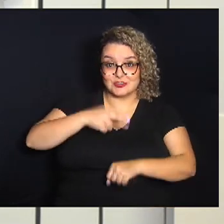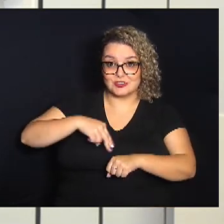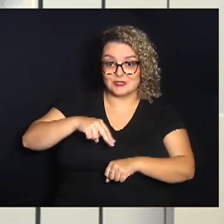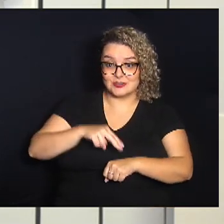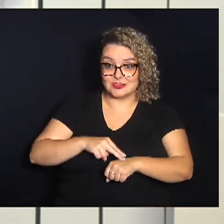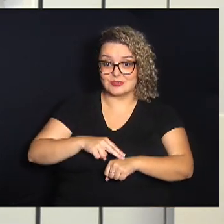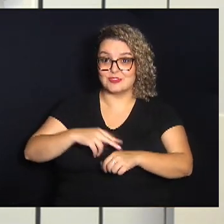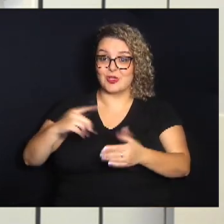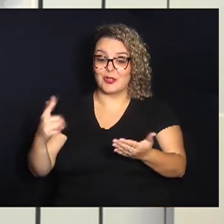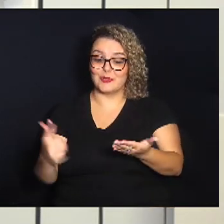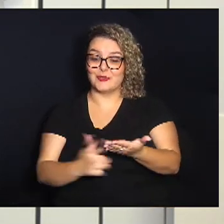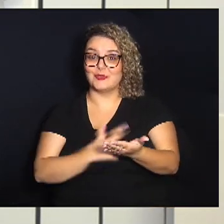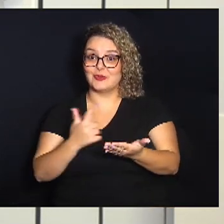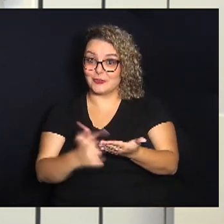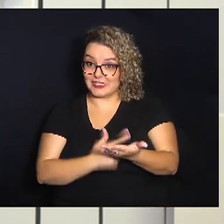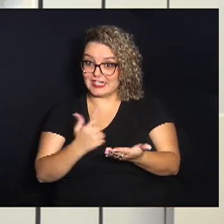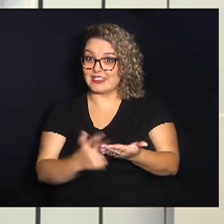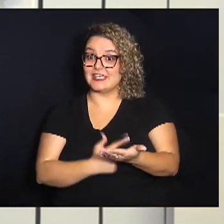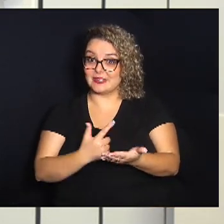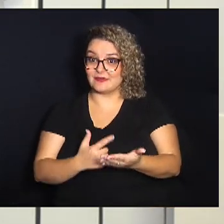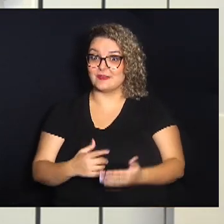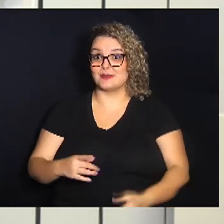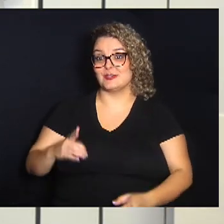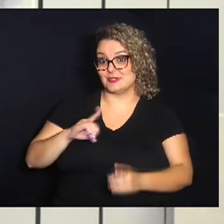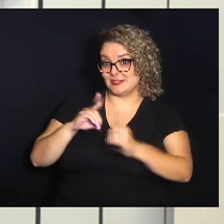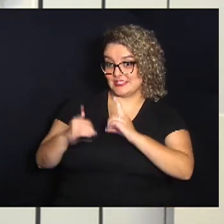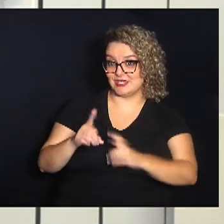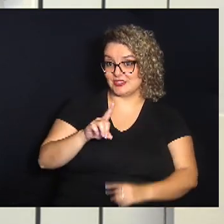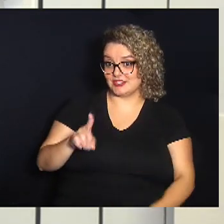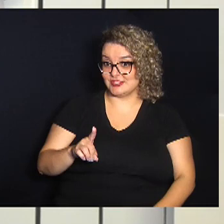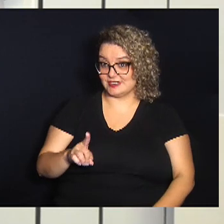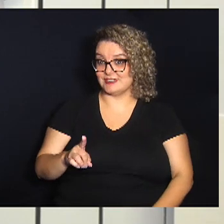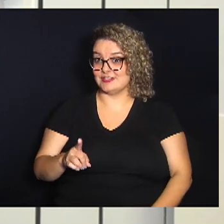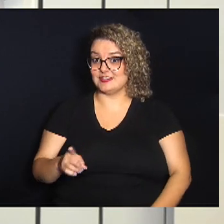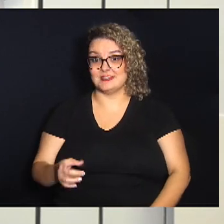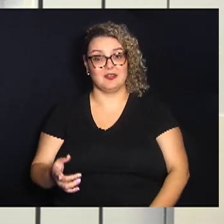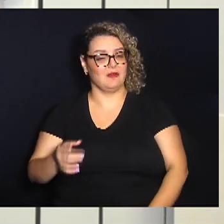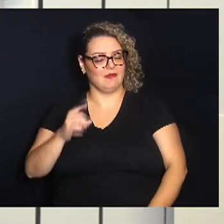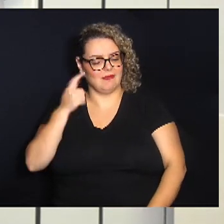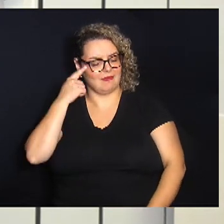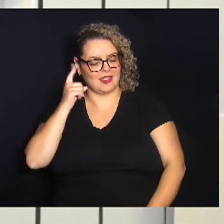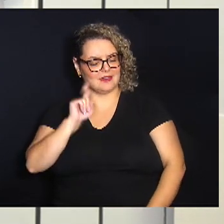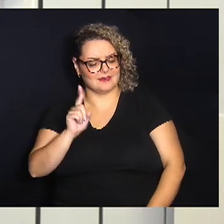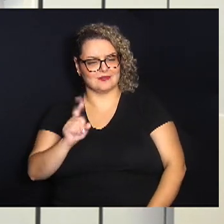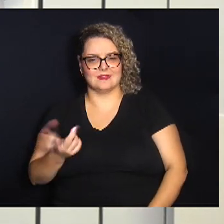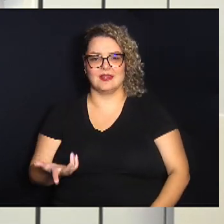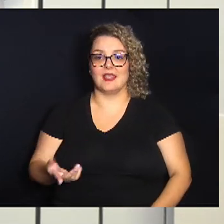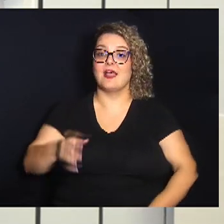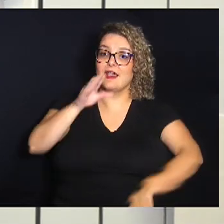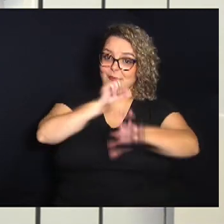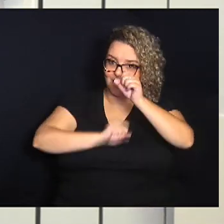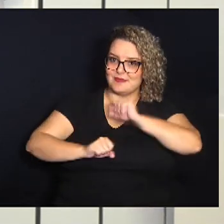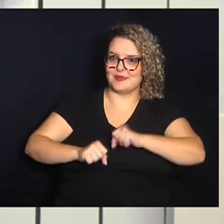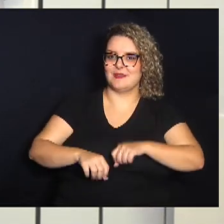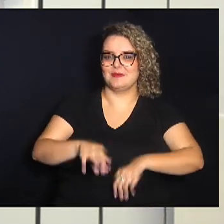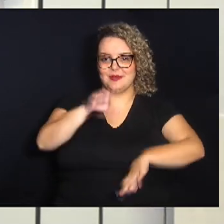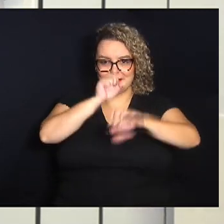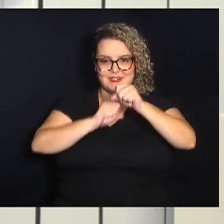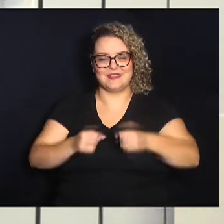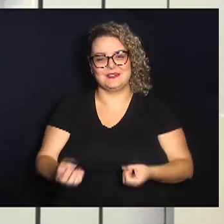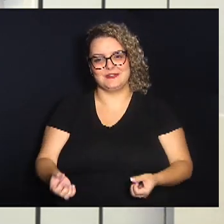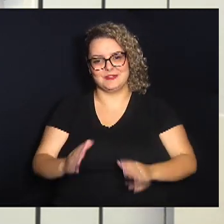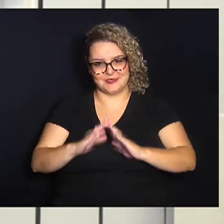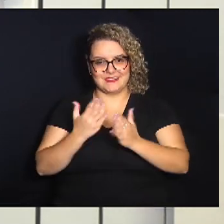Livro Didático. E não se engane, viu? Ele ainda é essencial para o aprendizado escolar, como a gente vai ver